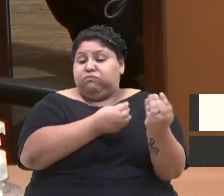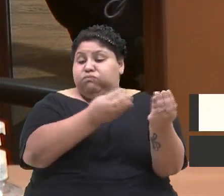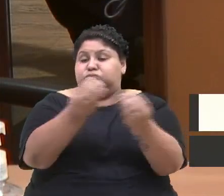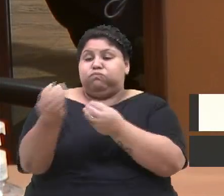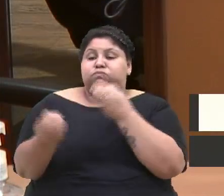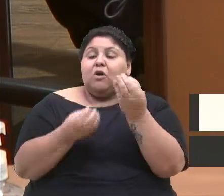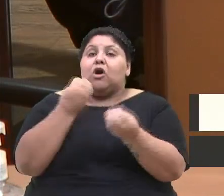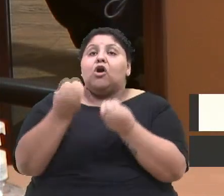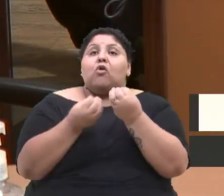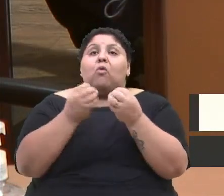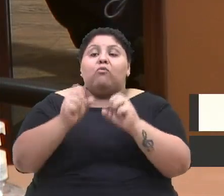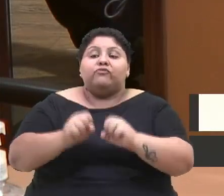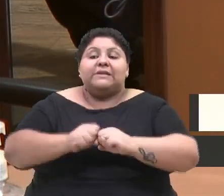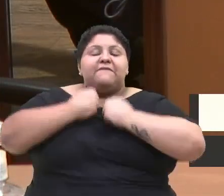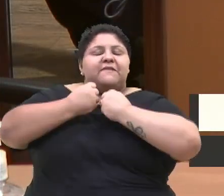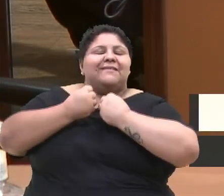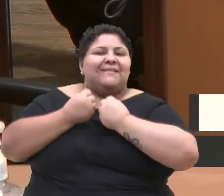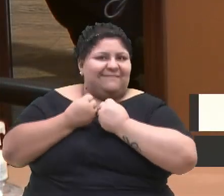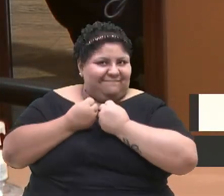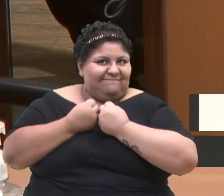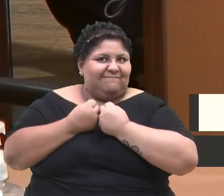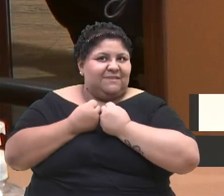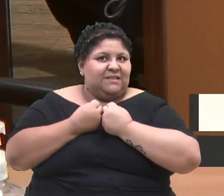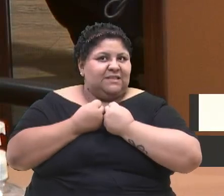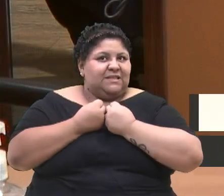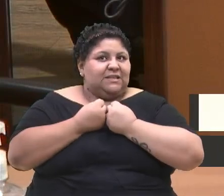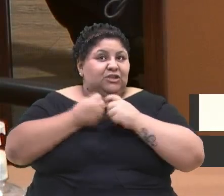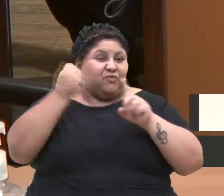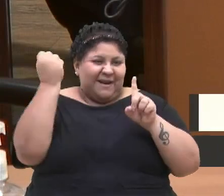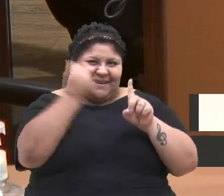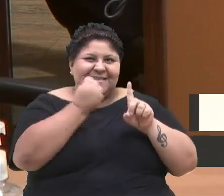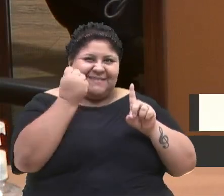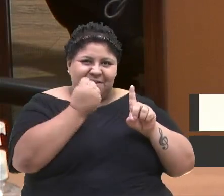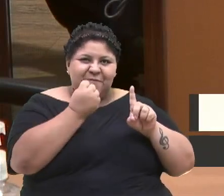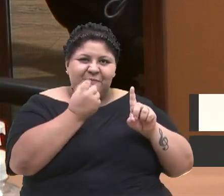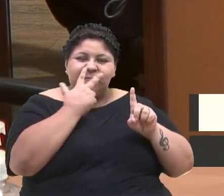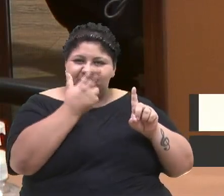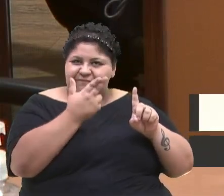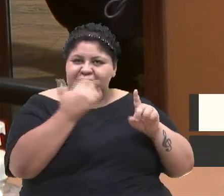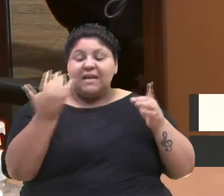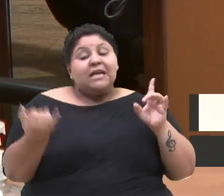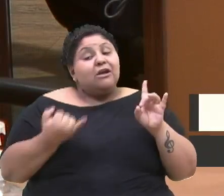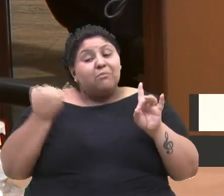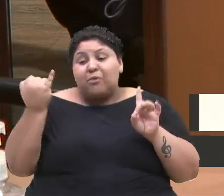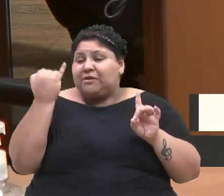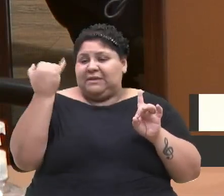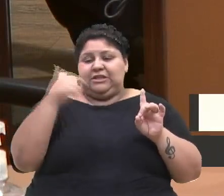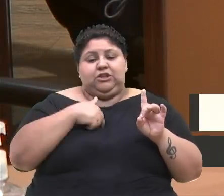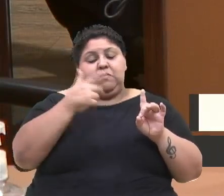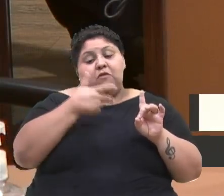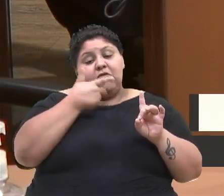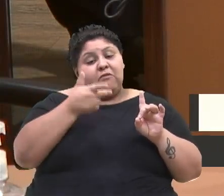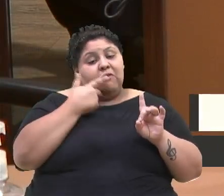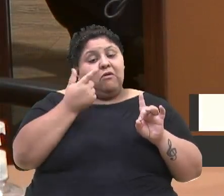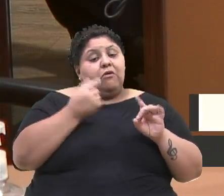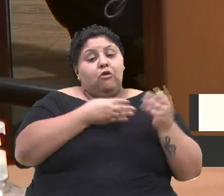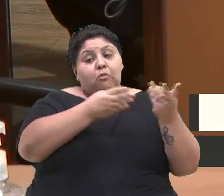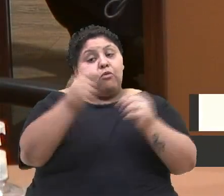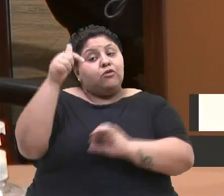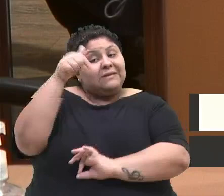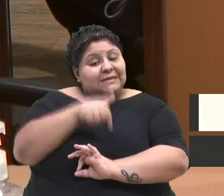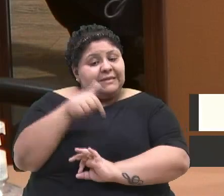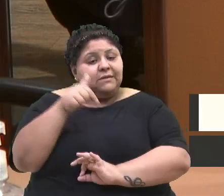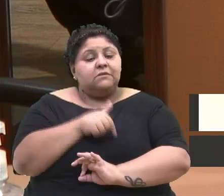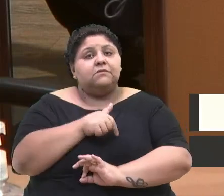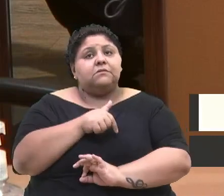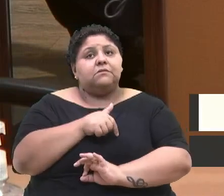se defender de uma agressão dessas. Então, é importantíssimo isso, e eu tenho dito diversas vezes assim que